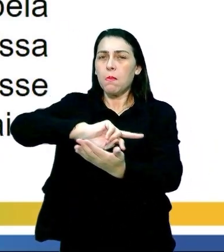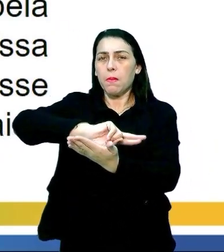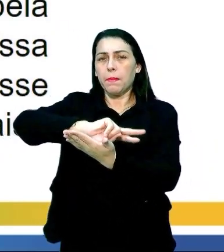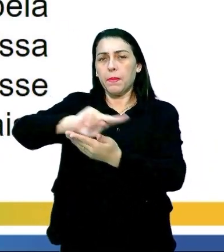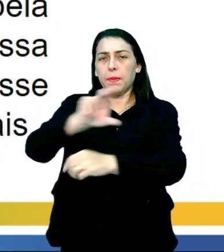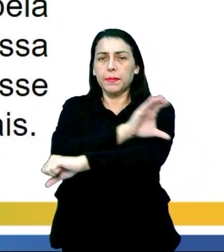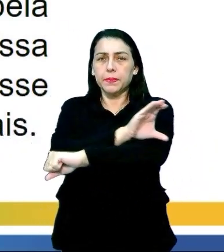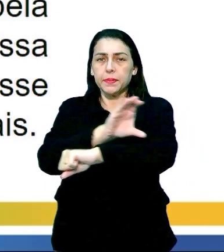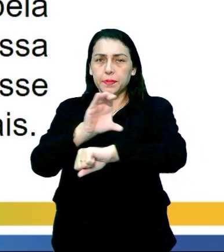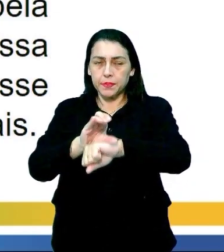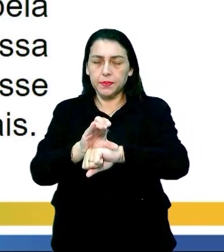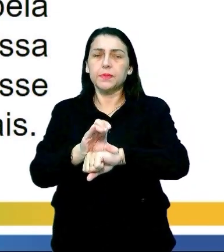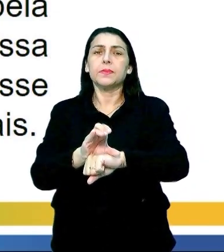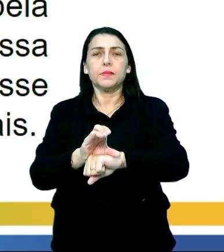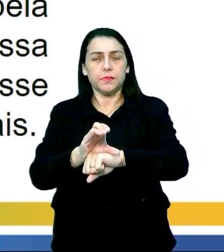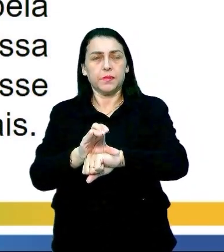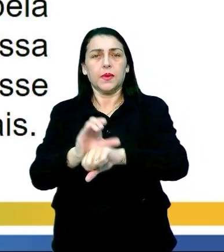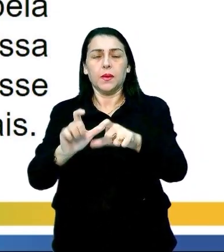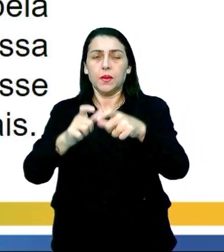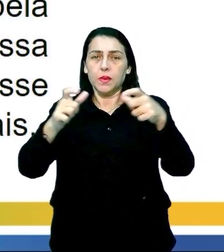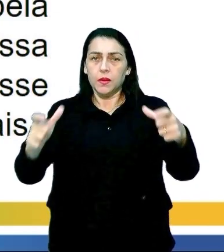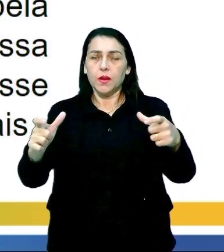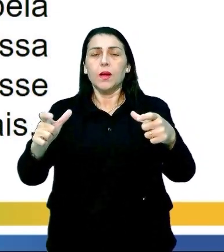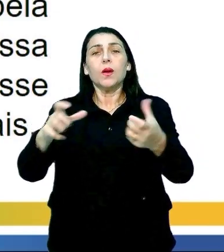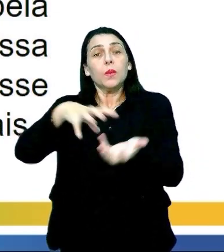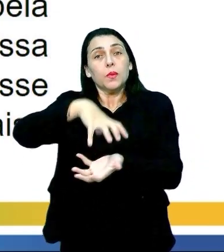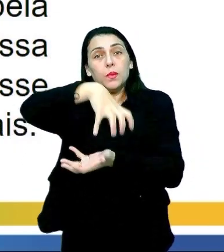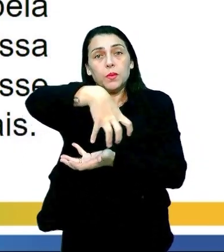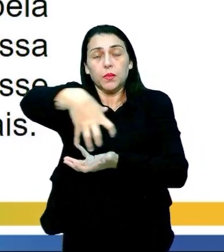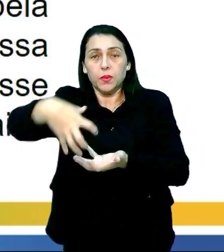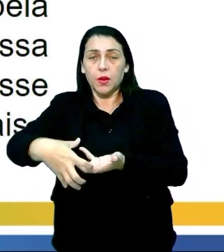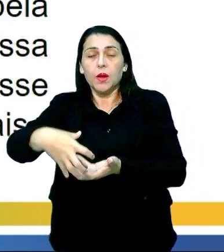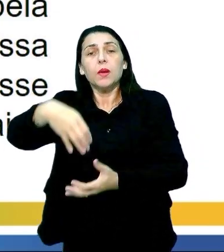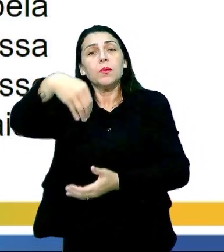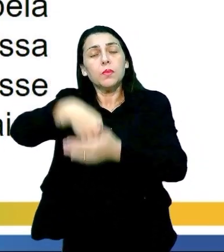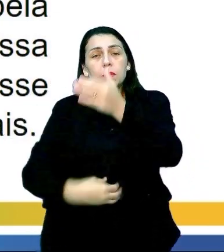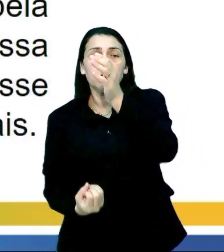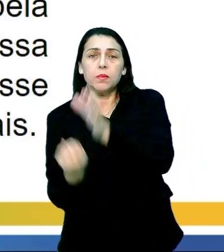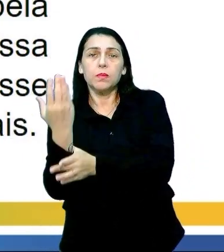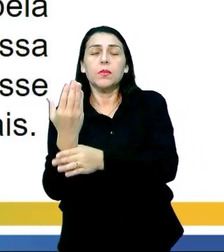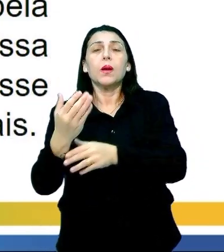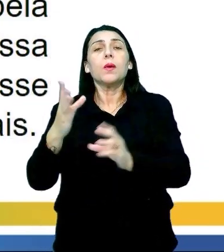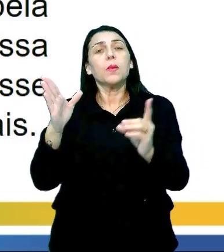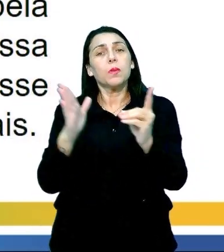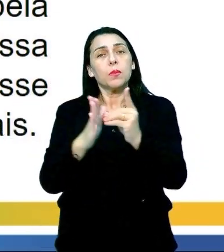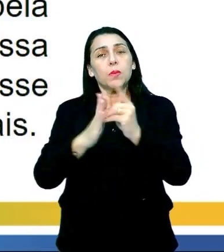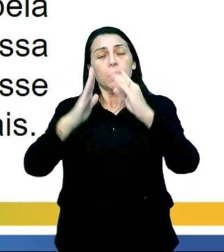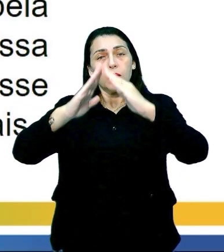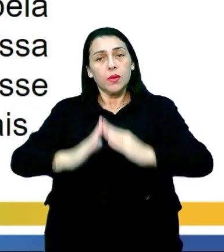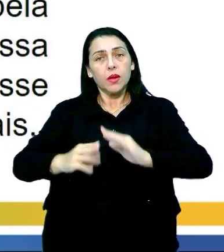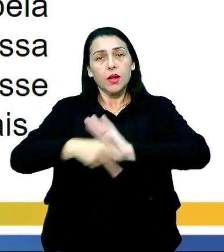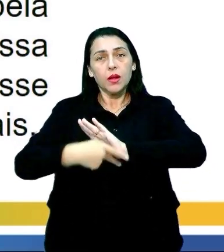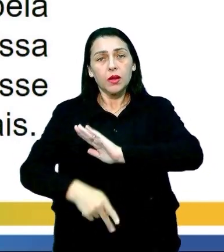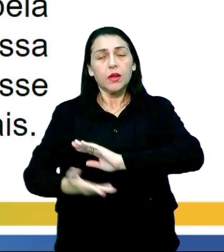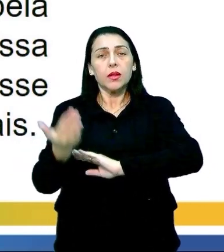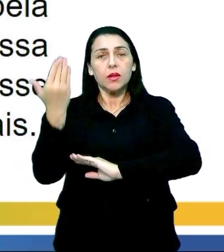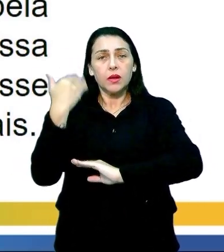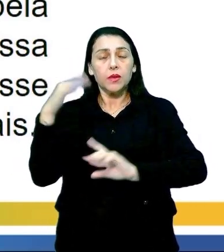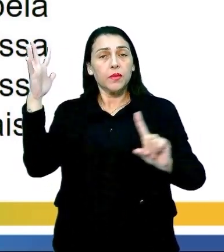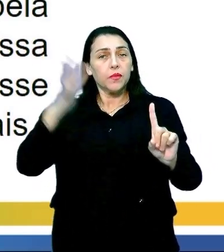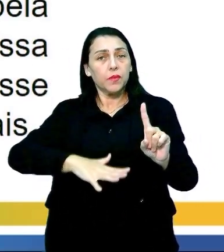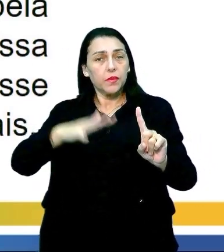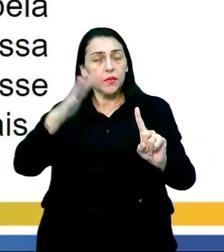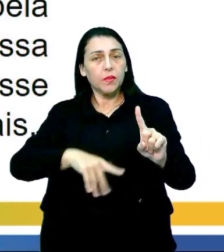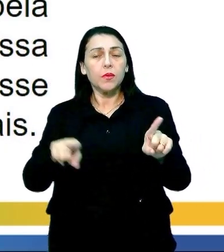país multicultural com dimensões continentais, habitado inicialmente por indígenas e posteriormente